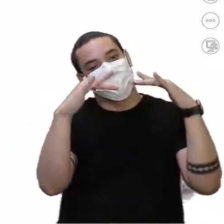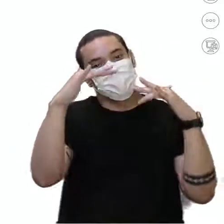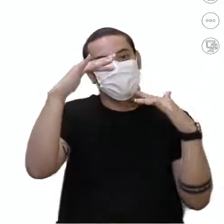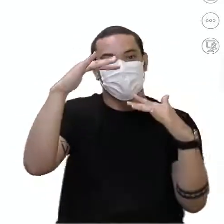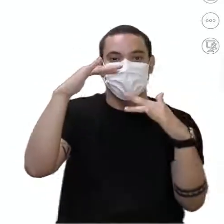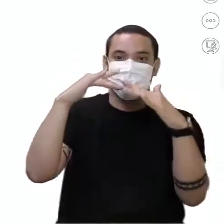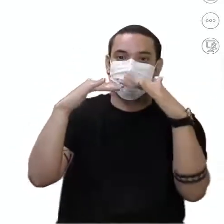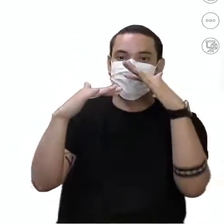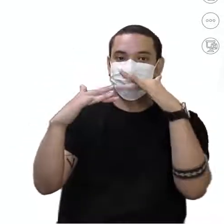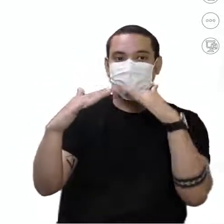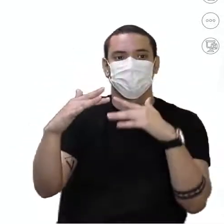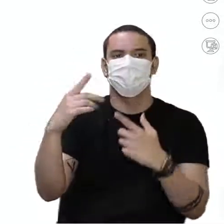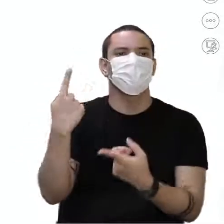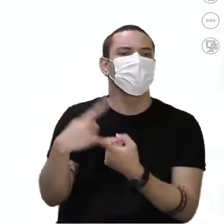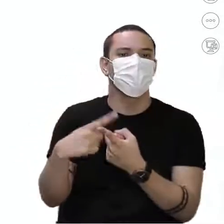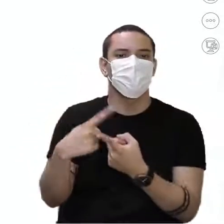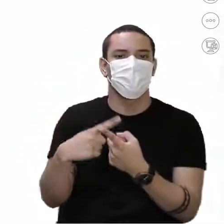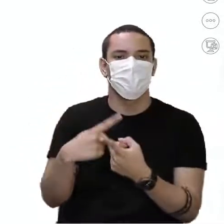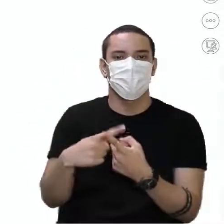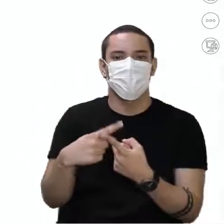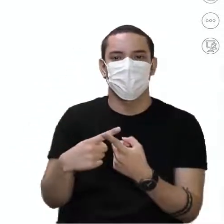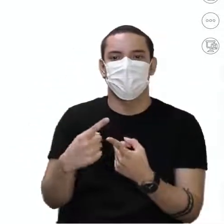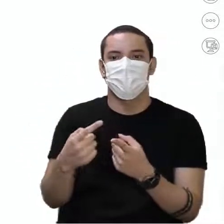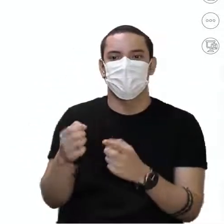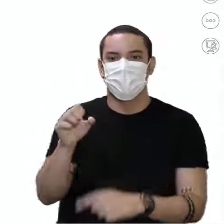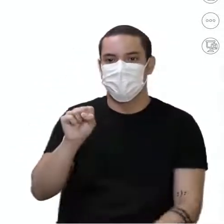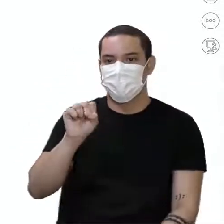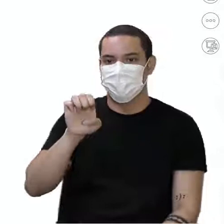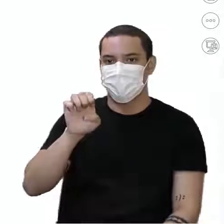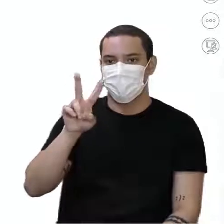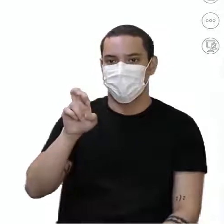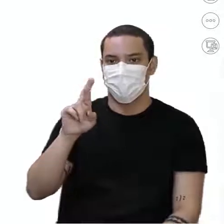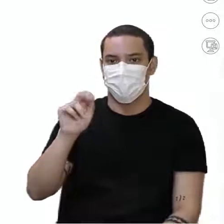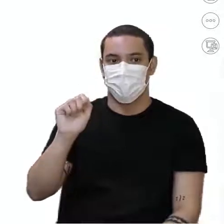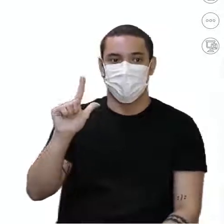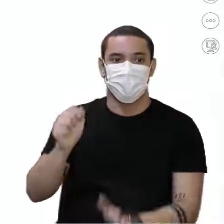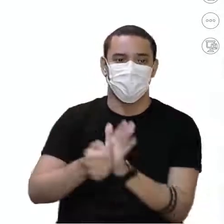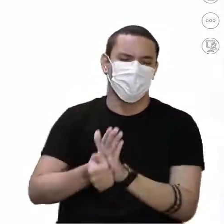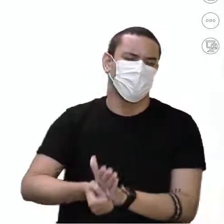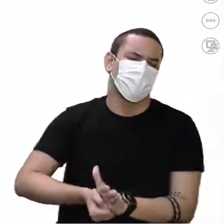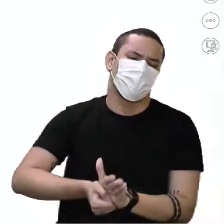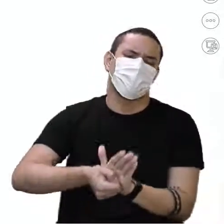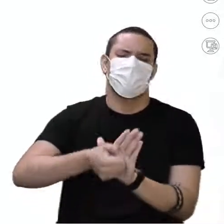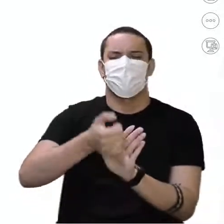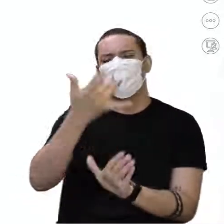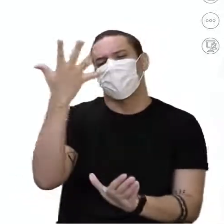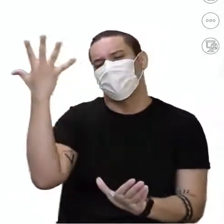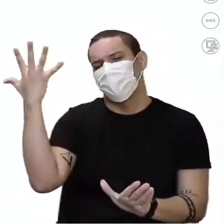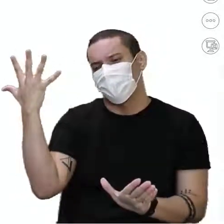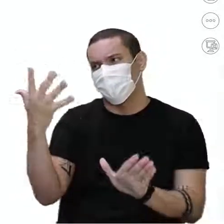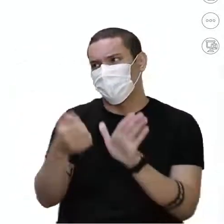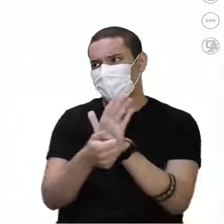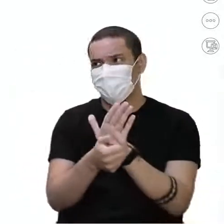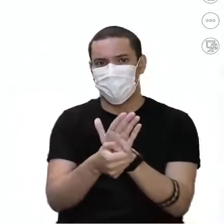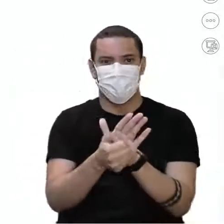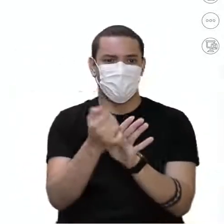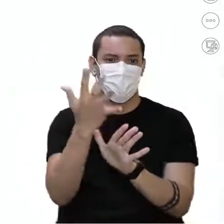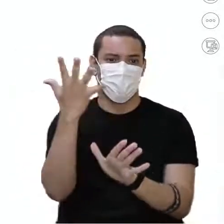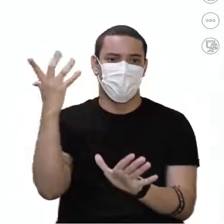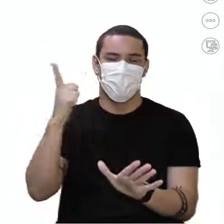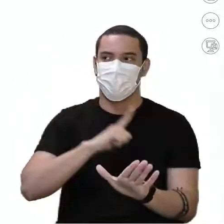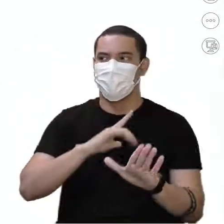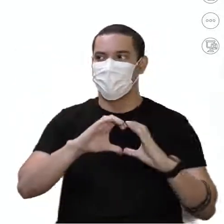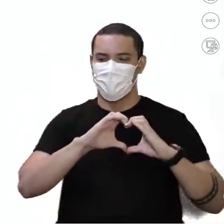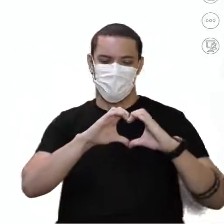vezes. Várias vezes. Aí tem aqui a imagem de 2 pessoas kissing. Vários hearts, vários